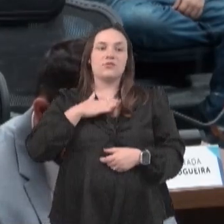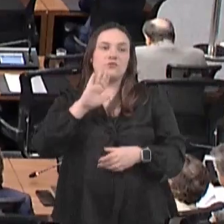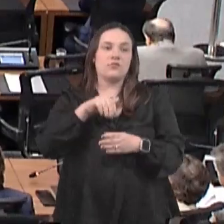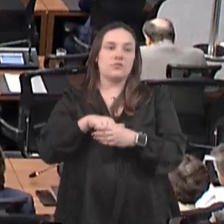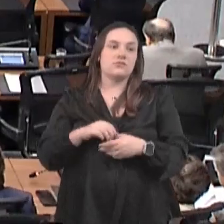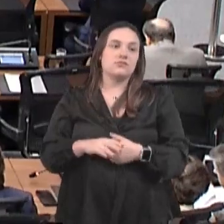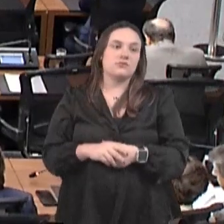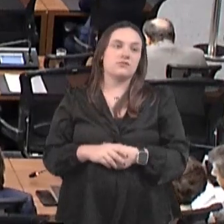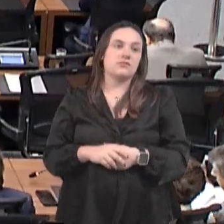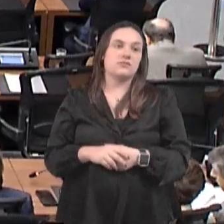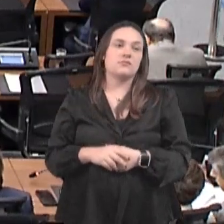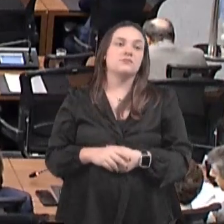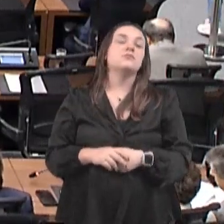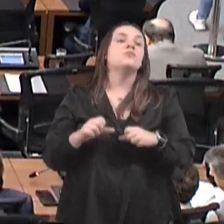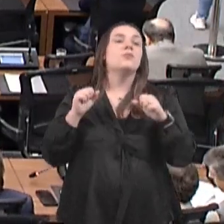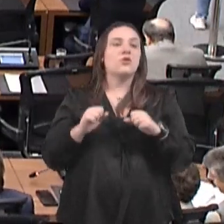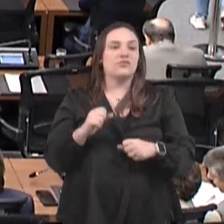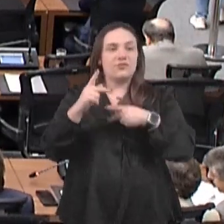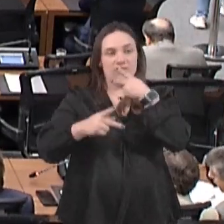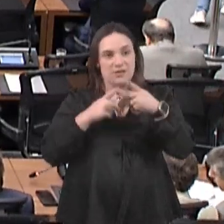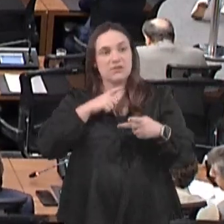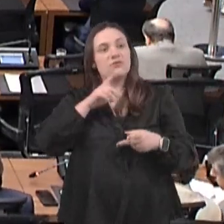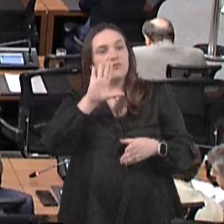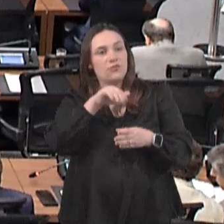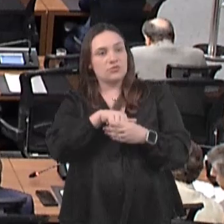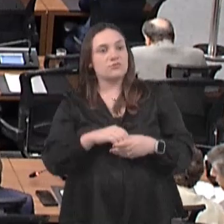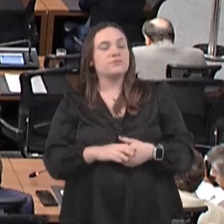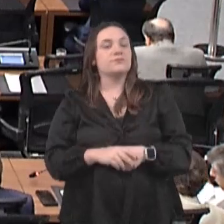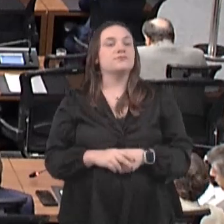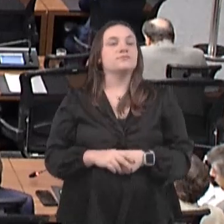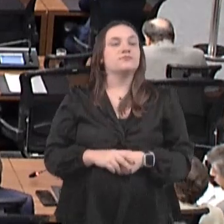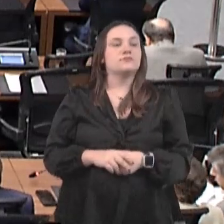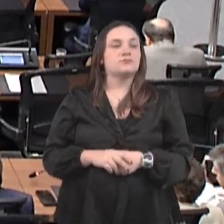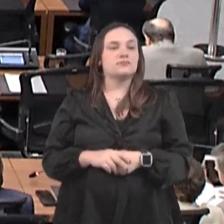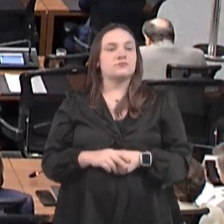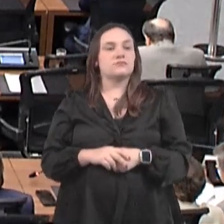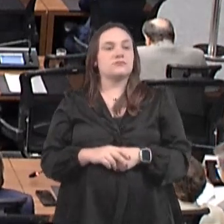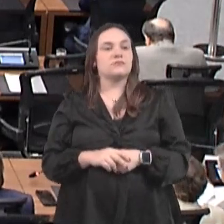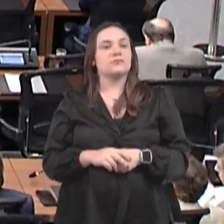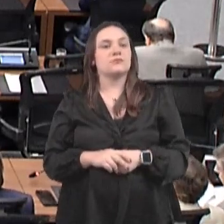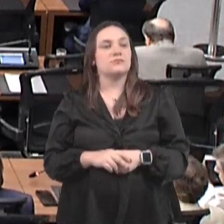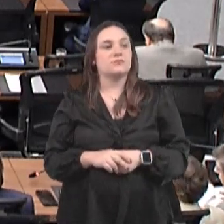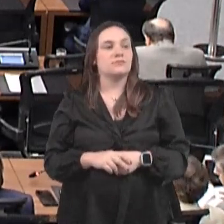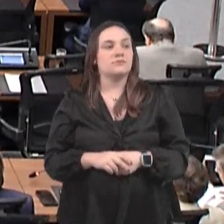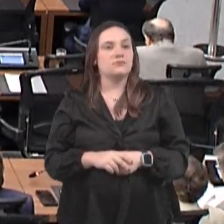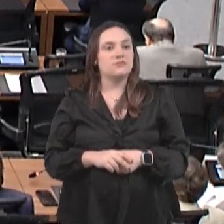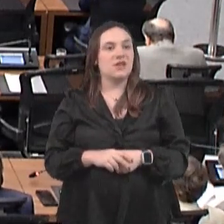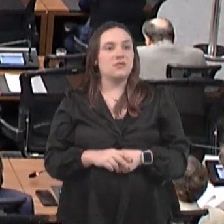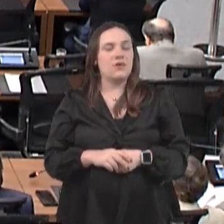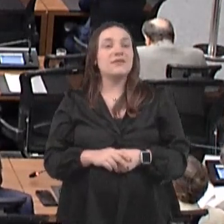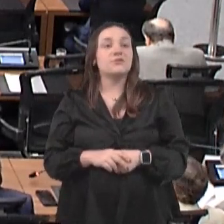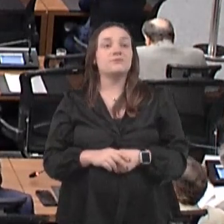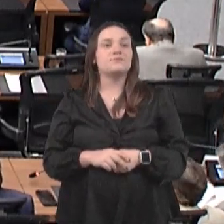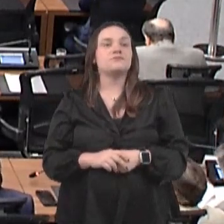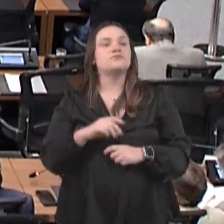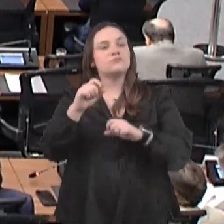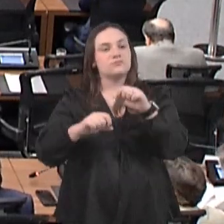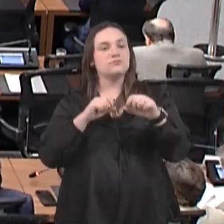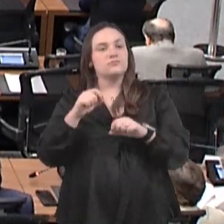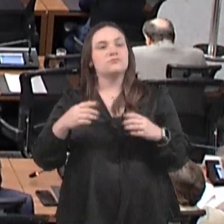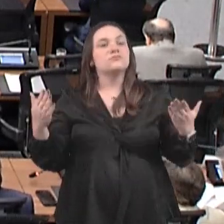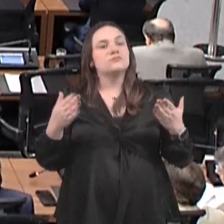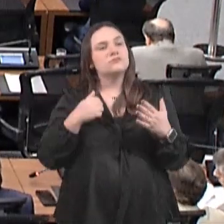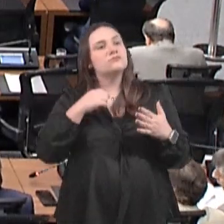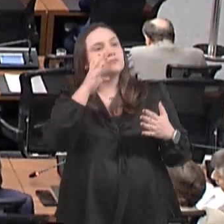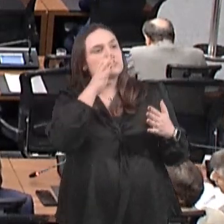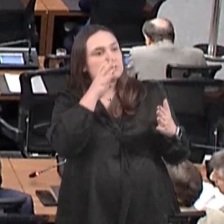presidente. Declaração de voto. A declarar a deputada Mara Caseiro. Apenas assim para colocar, eu ouvi